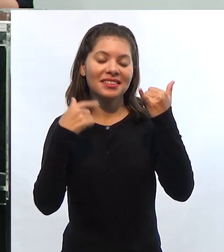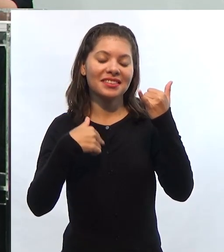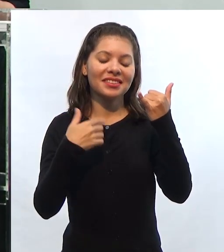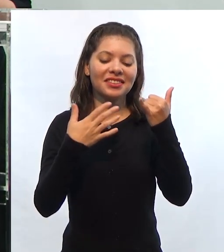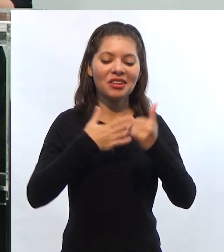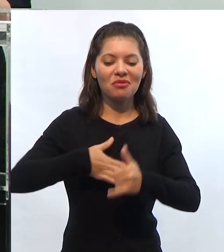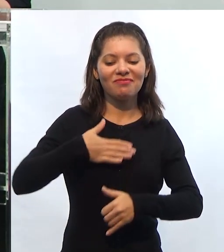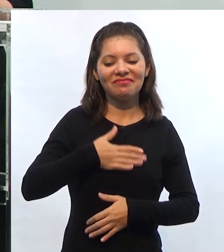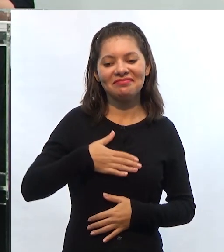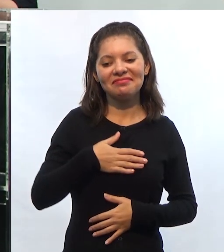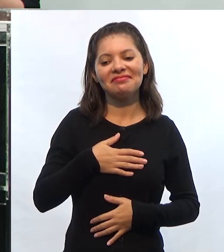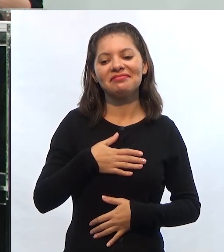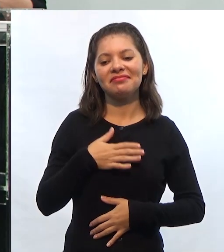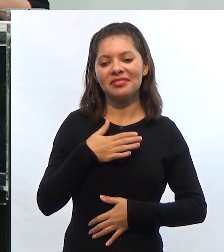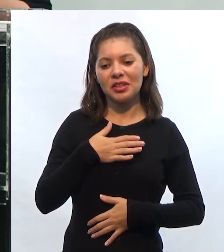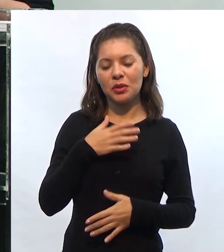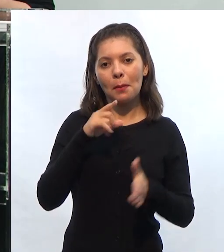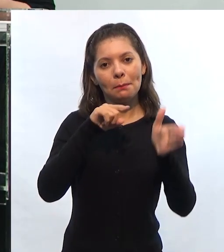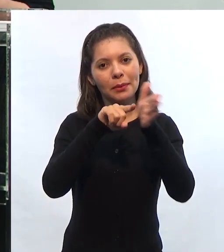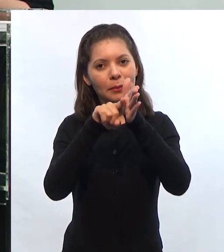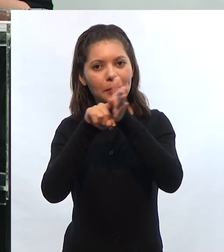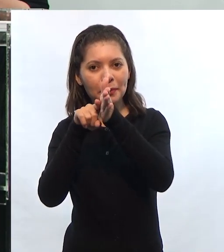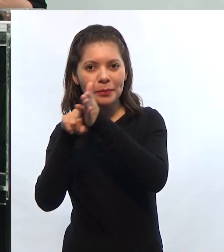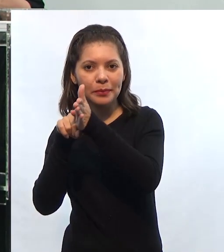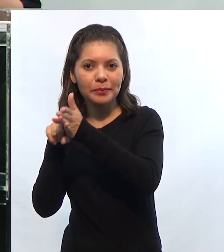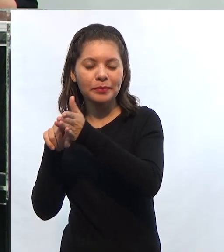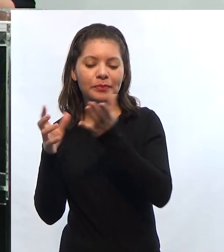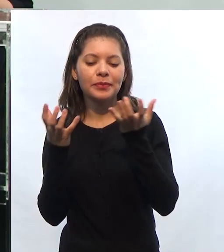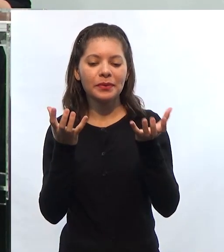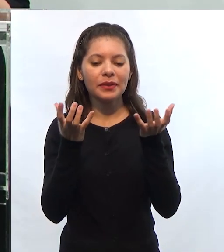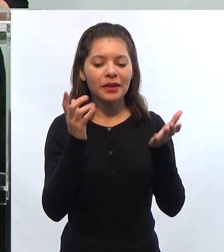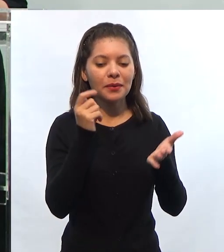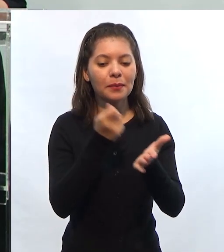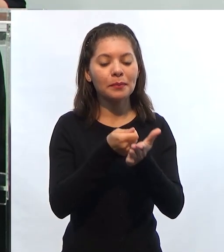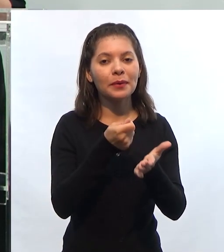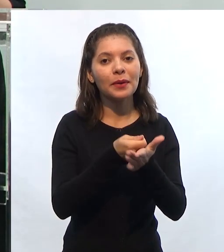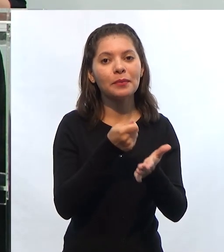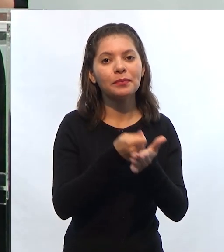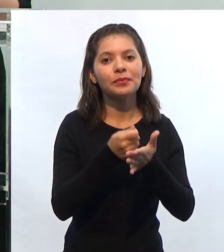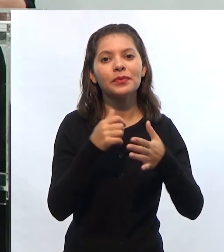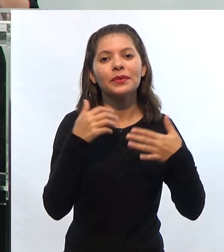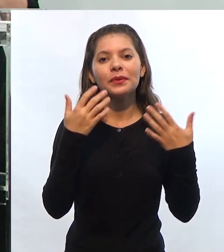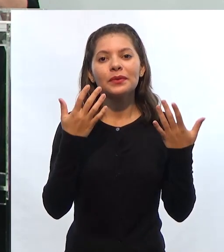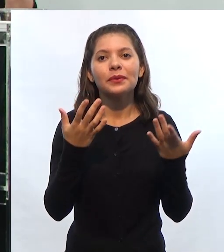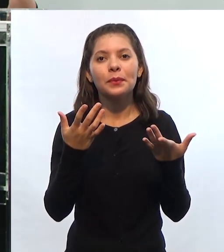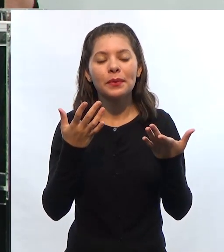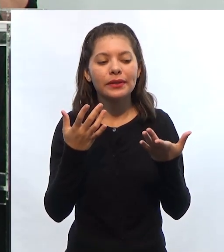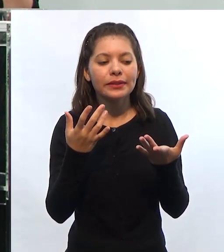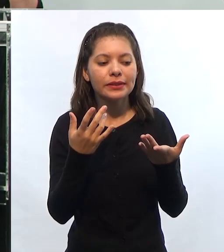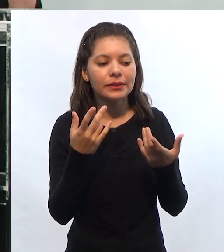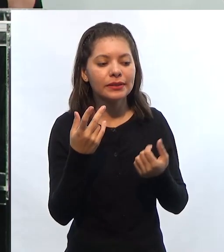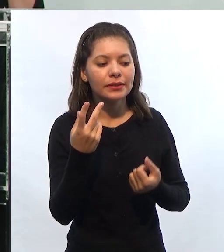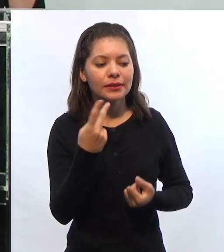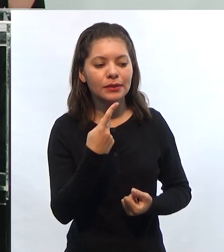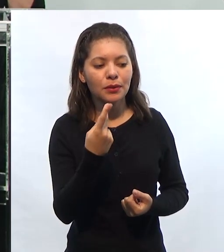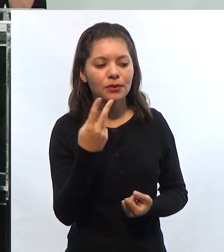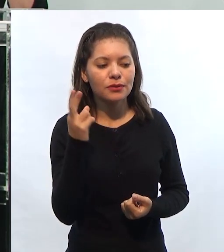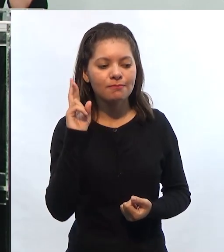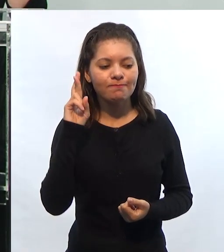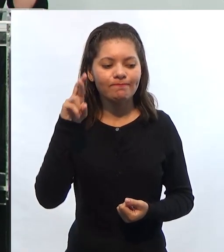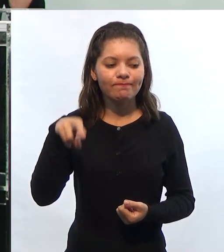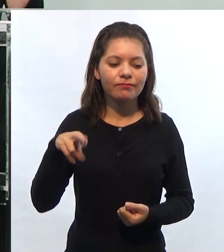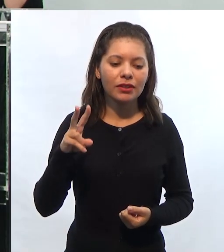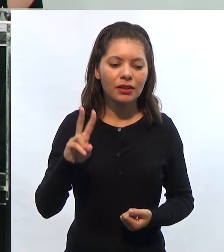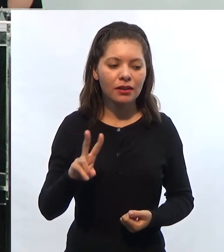rede social do que a gente gosta, do que a gente está pesquisando, do que a gente está querendo comprar, né? E quais são